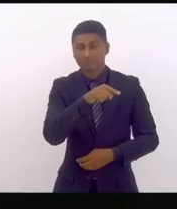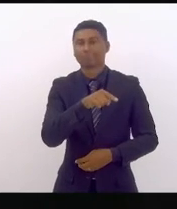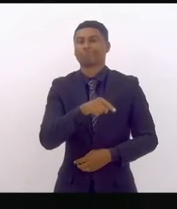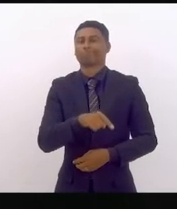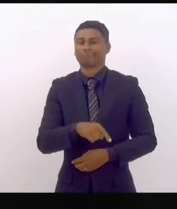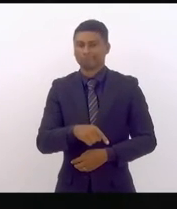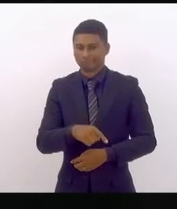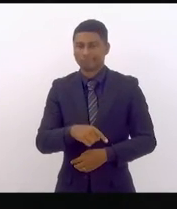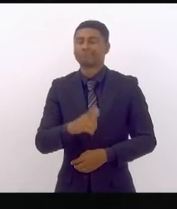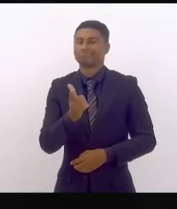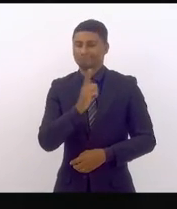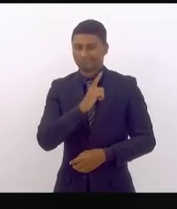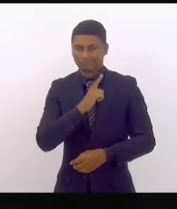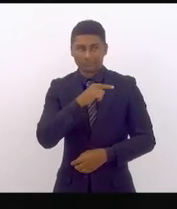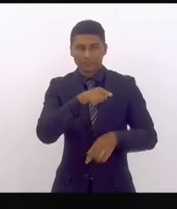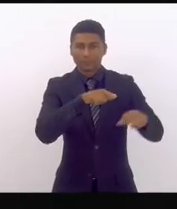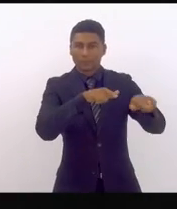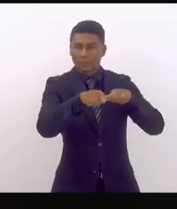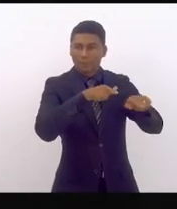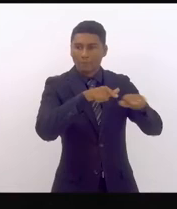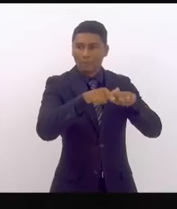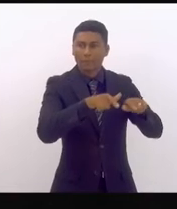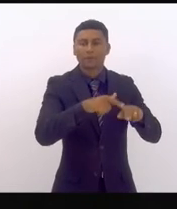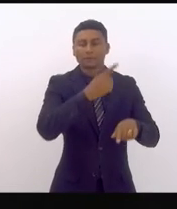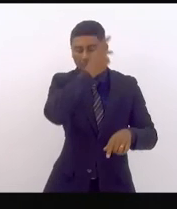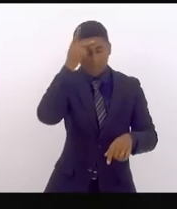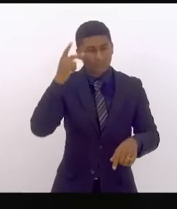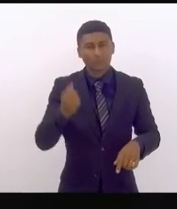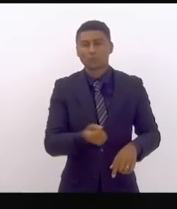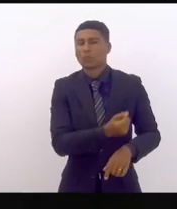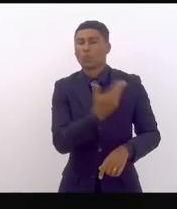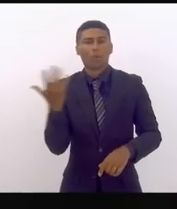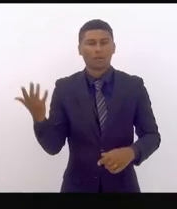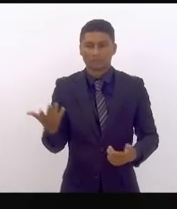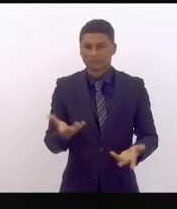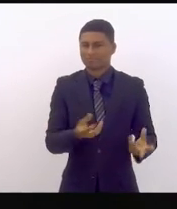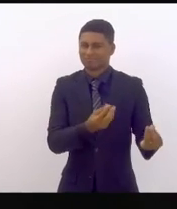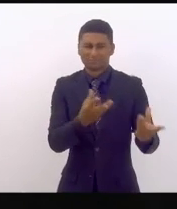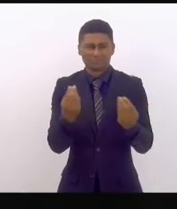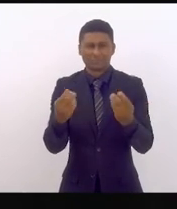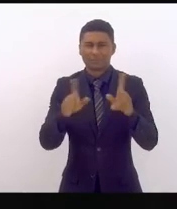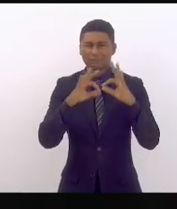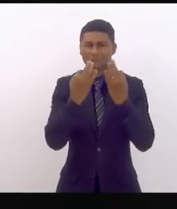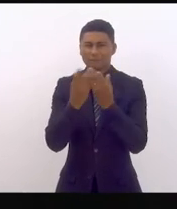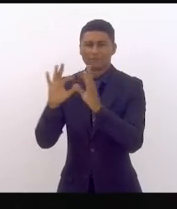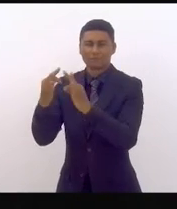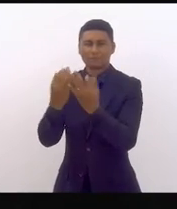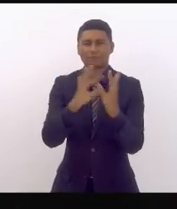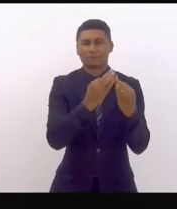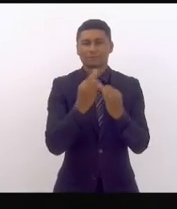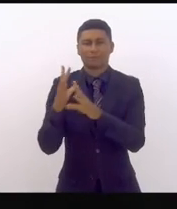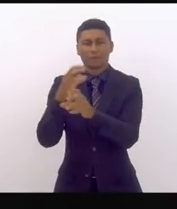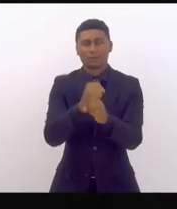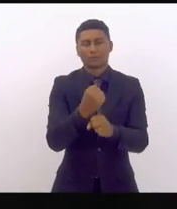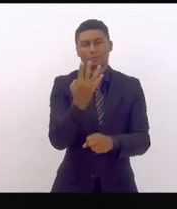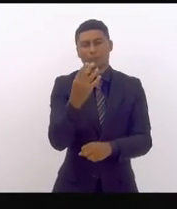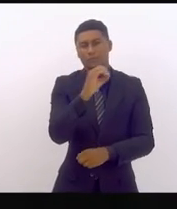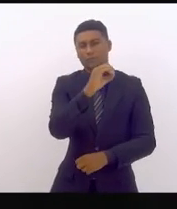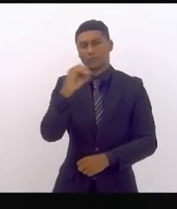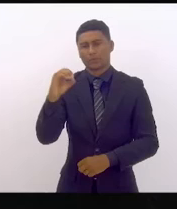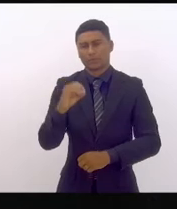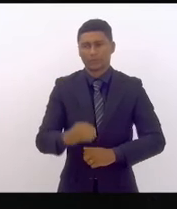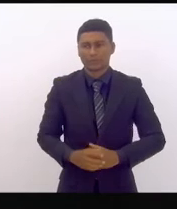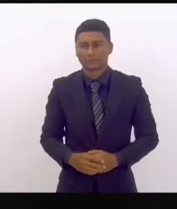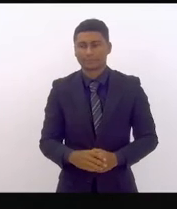emprega diretamente indiretamente 400 famílias da Baixada Fluminense e sabemos que